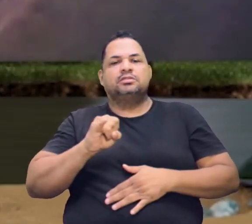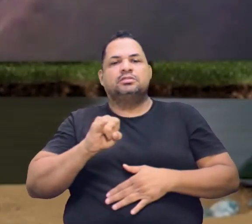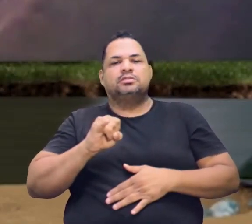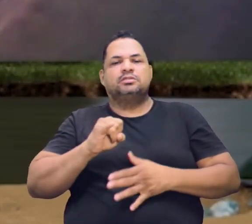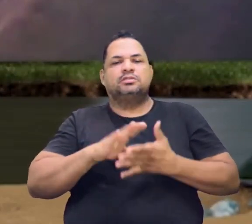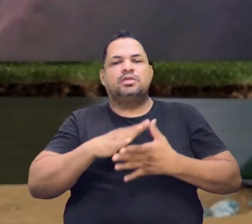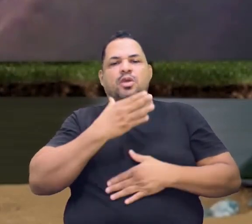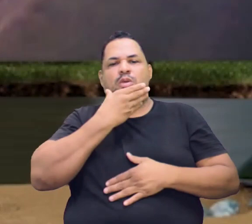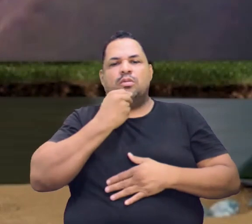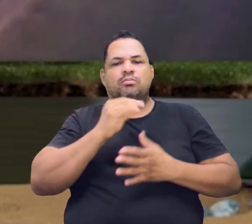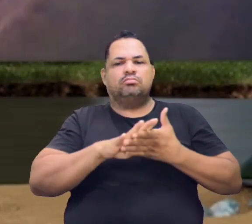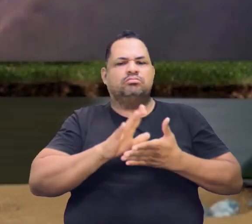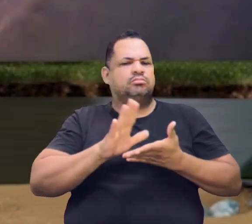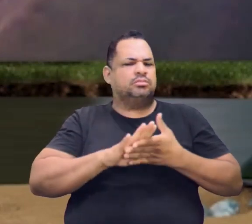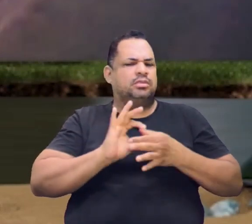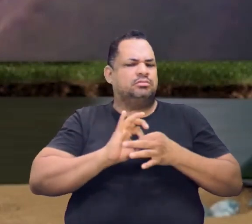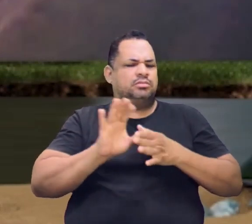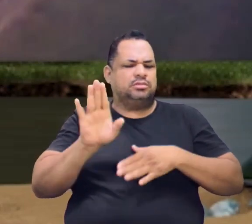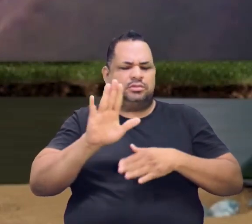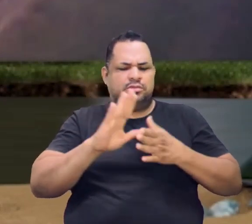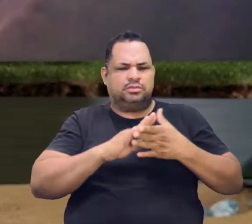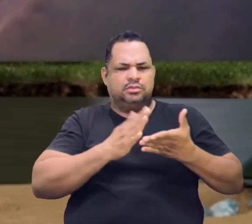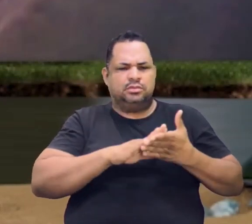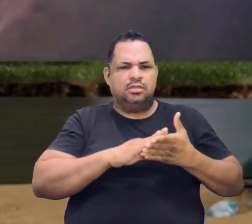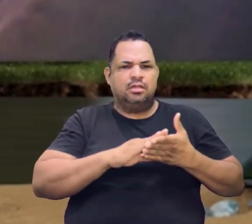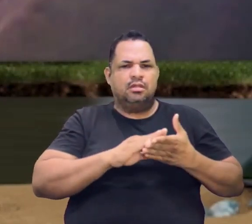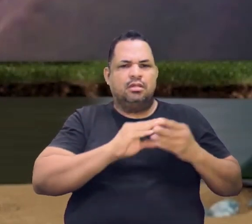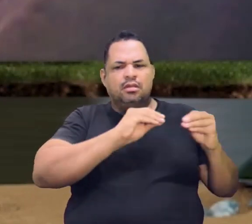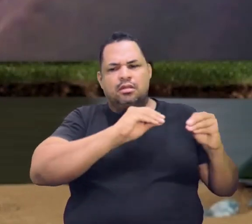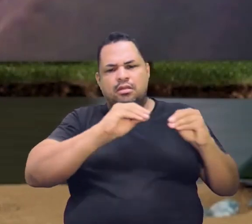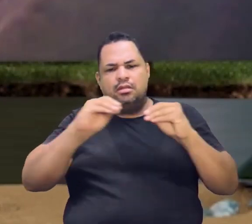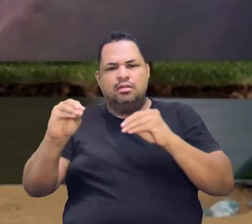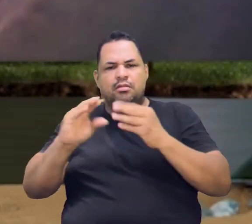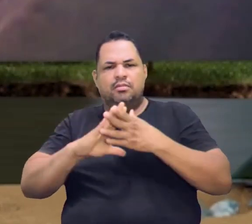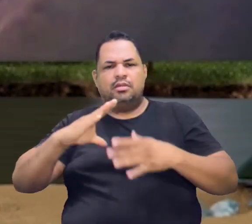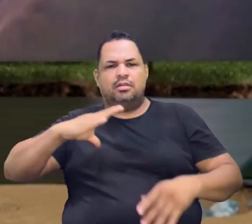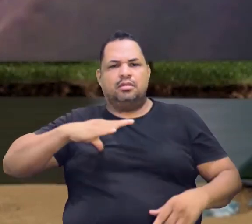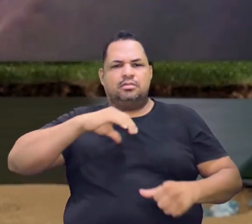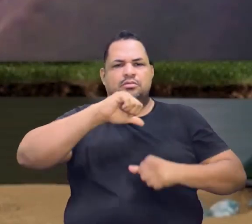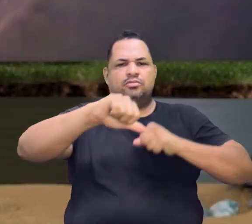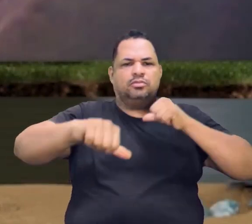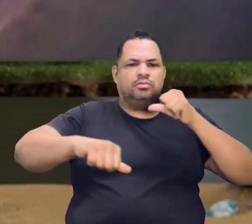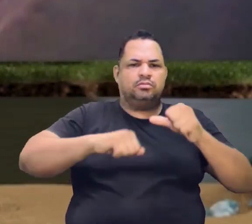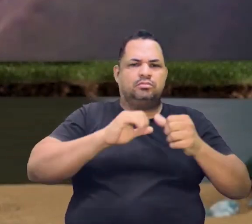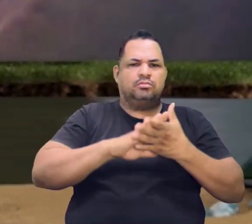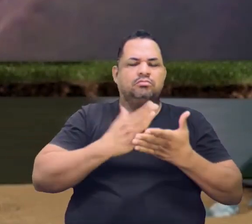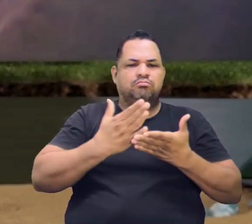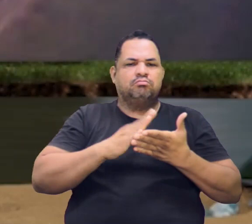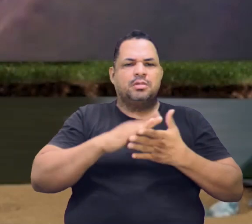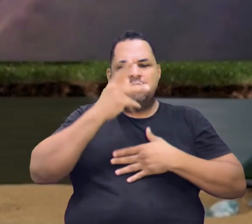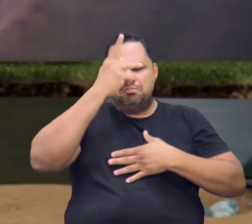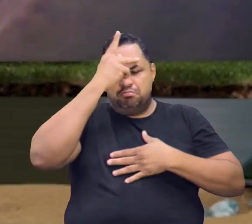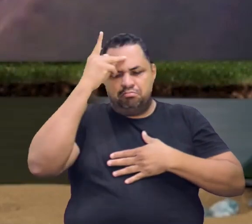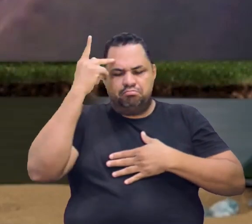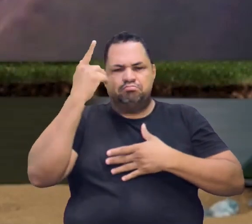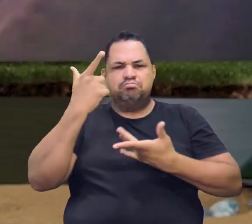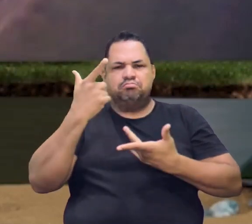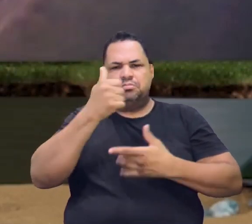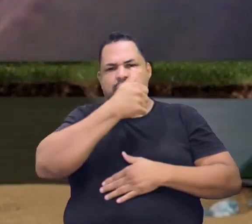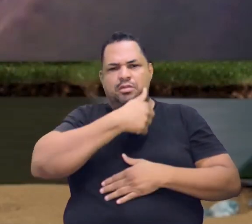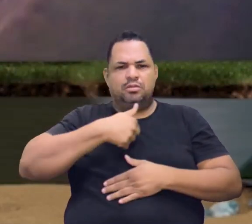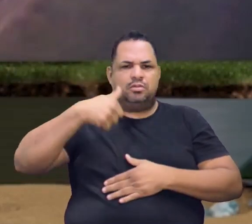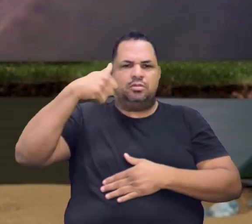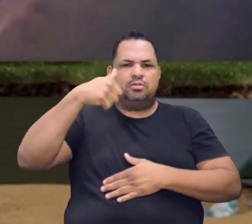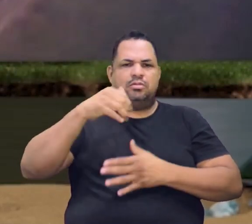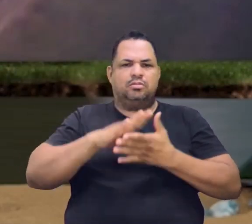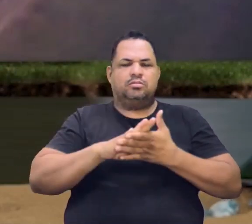não deixe que fique no Pantanal, leve ele para a cidade para que ele se torne alguma pessoa. E aí,